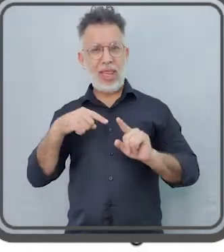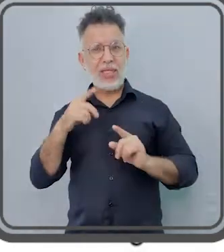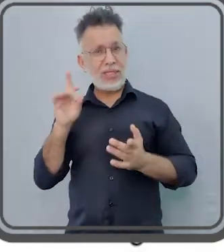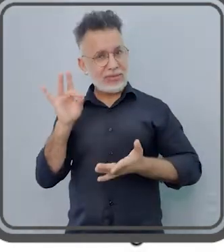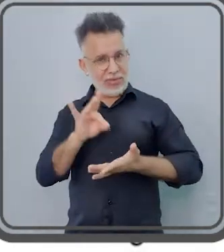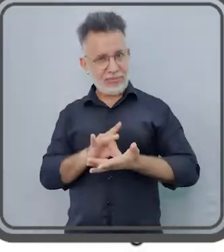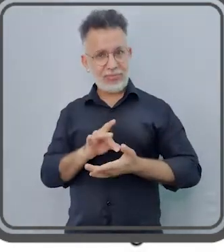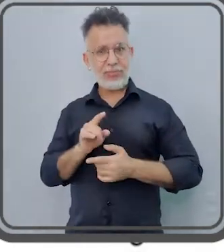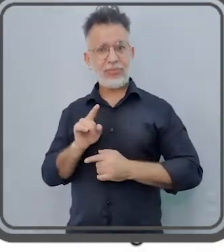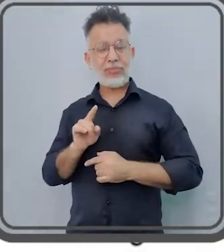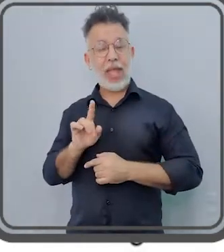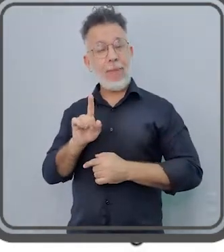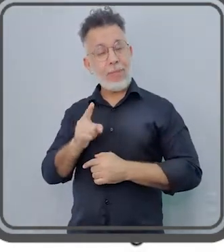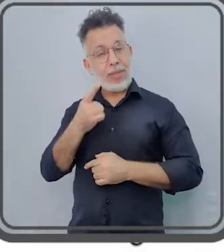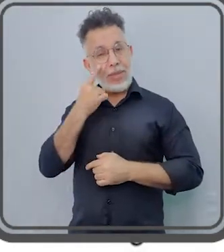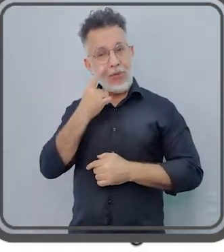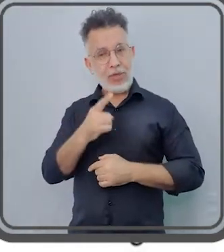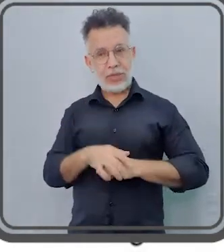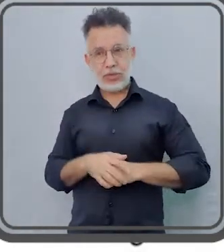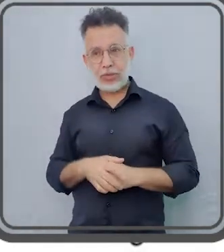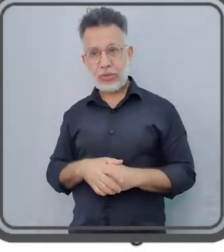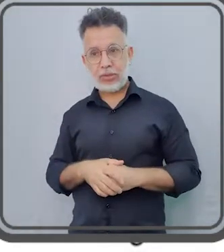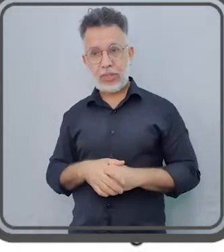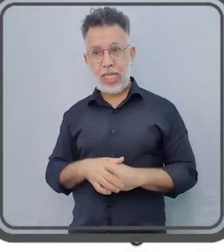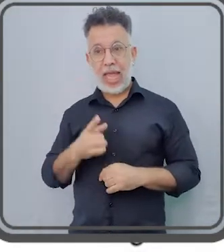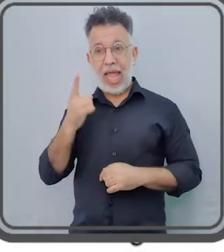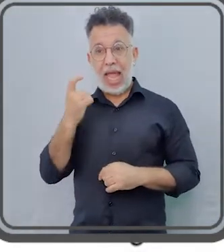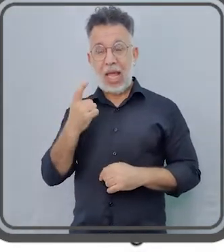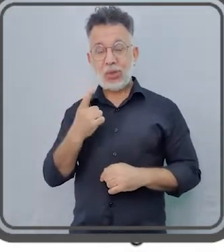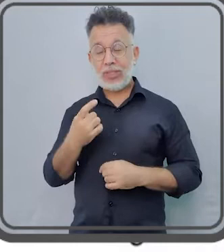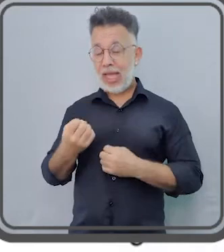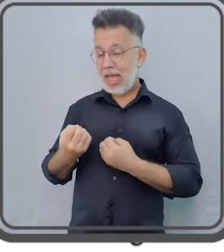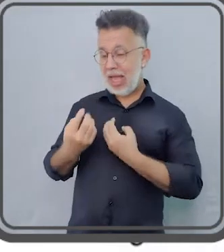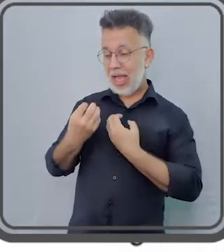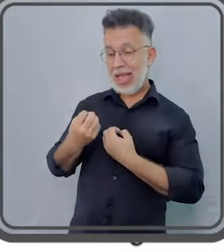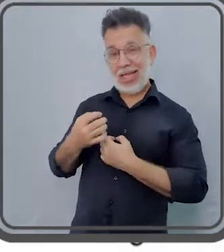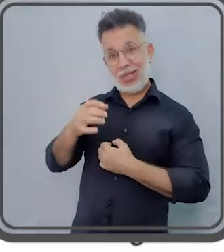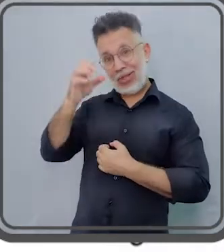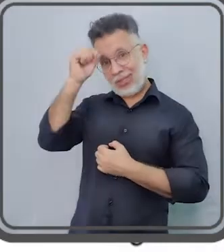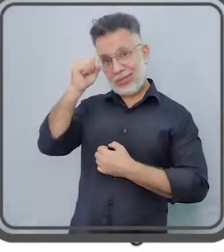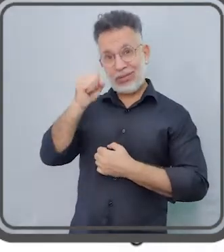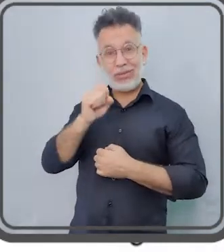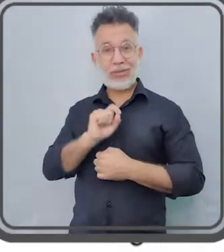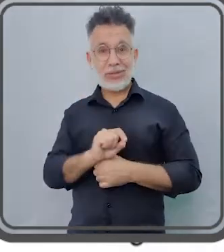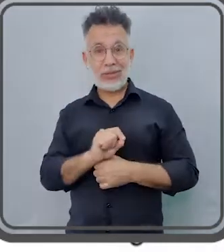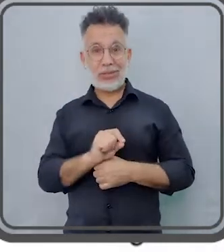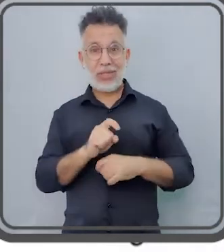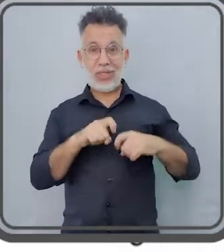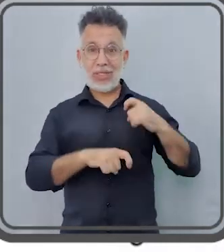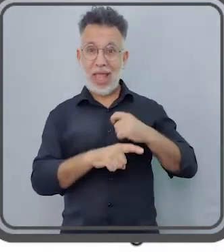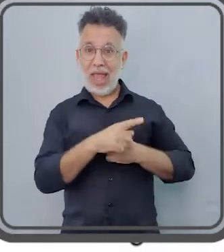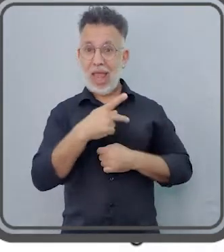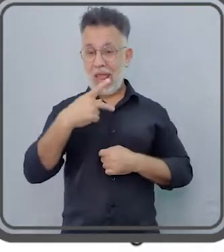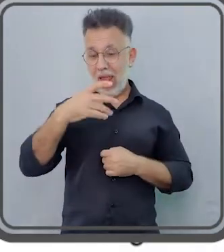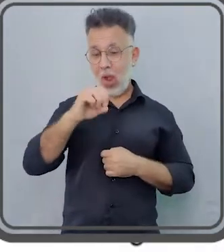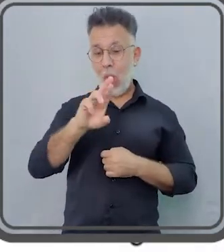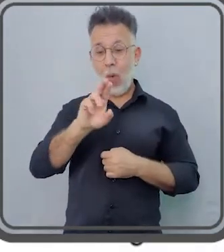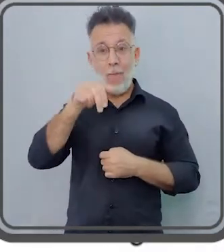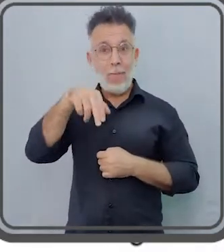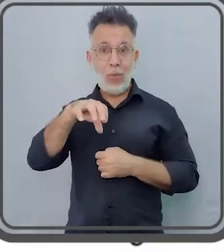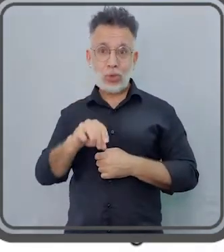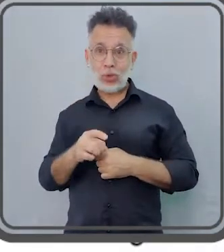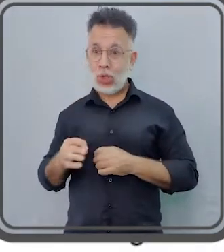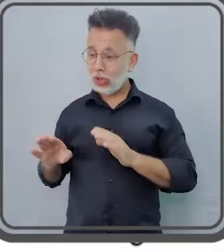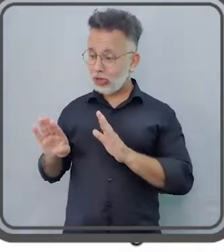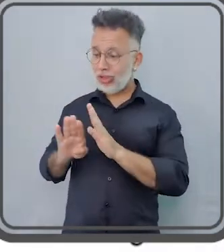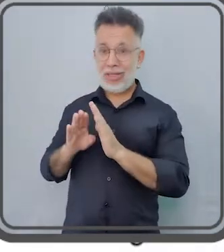veja, a única educação sexual que a gente tem é o pornô, e a gente chega na nossa casa e vê que não é bem assim.